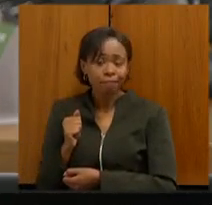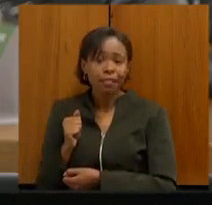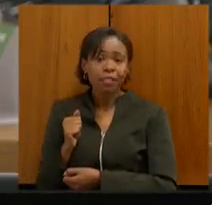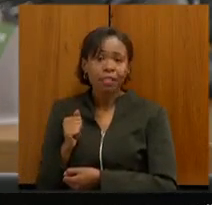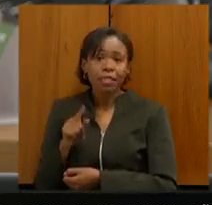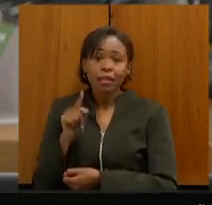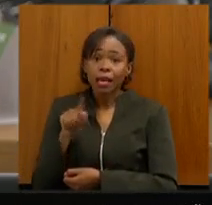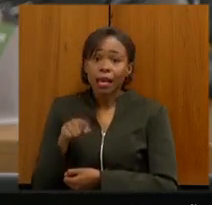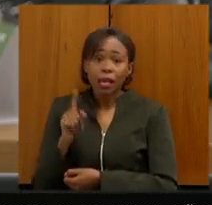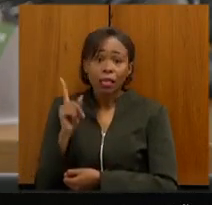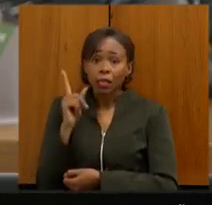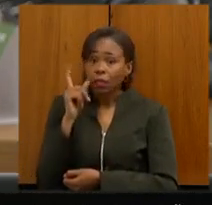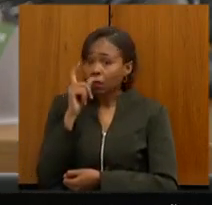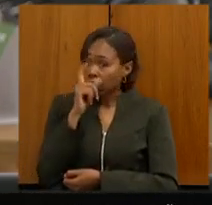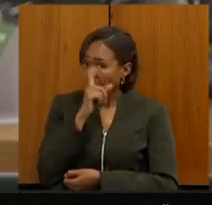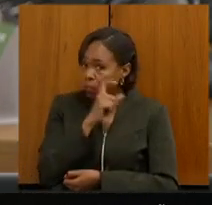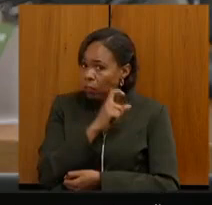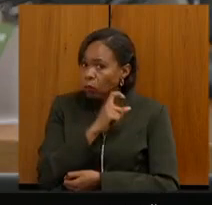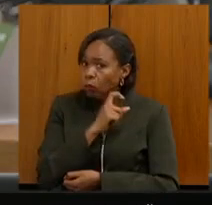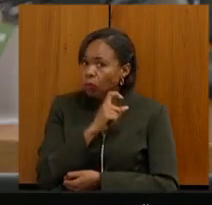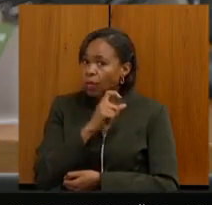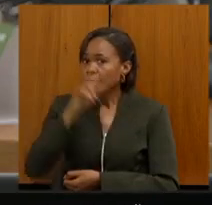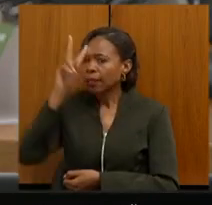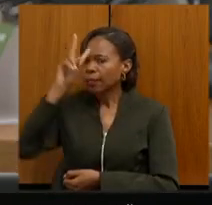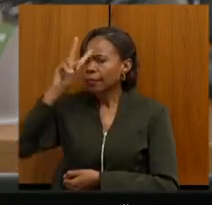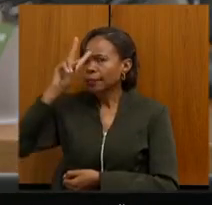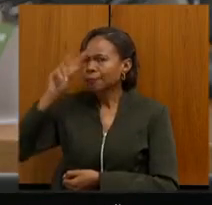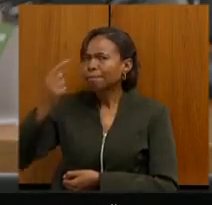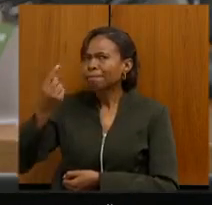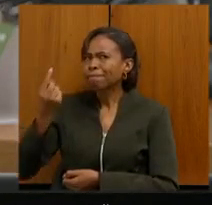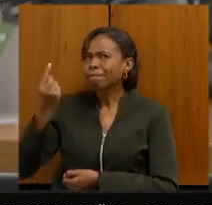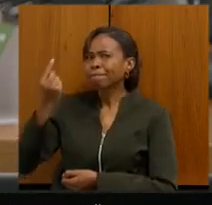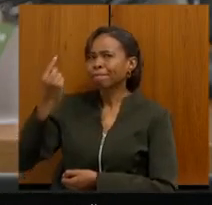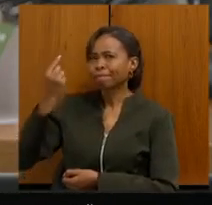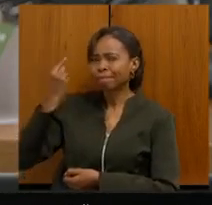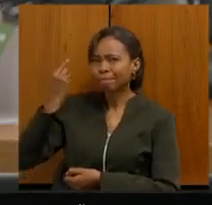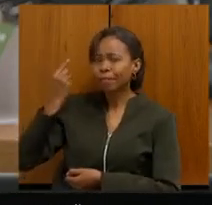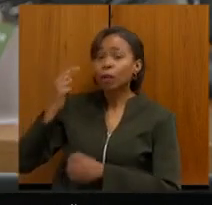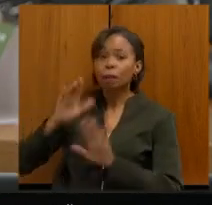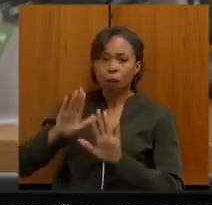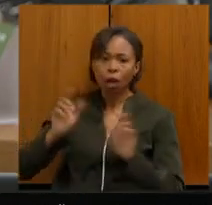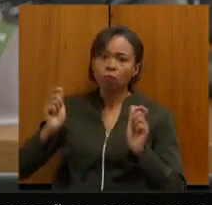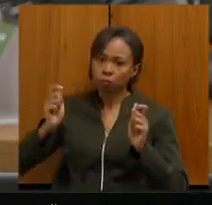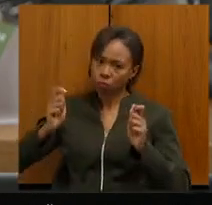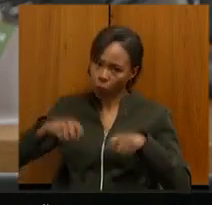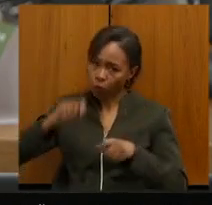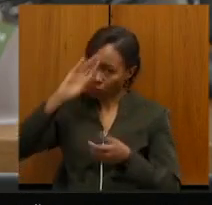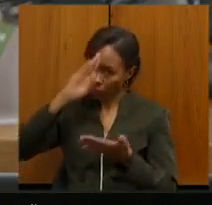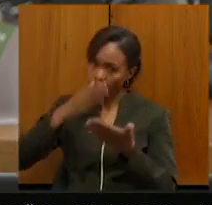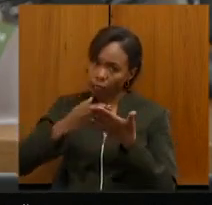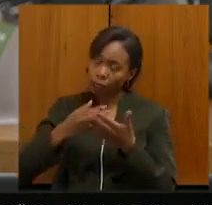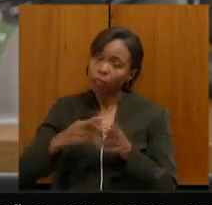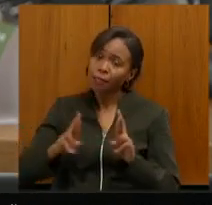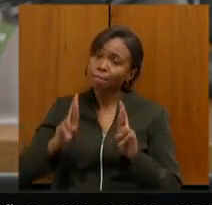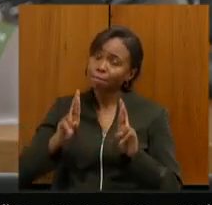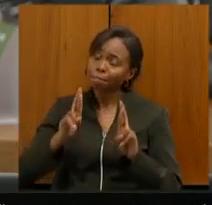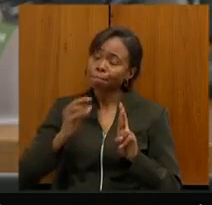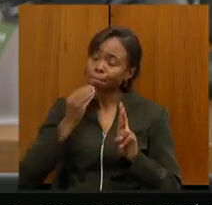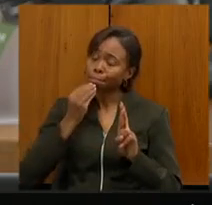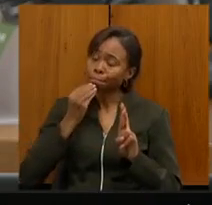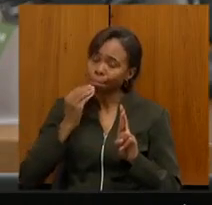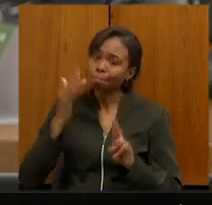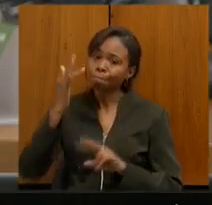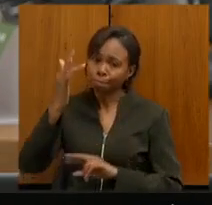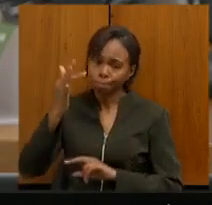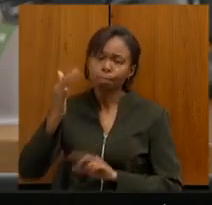é difícil assim lembrar mas ao mesmo tempo é possível acreditar que a esperança e